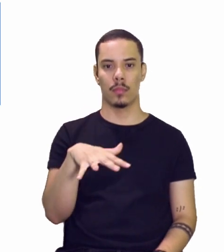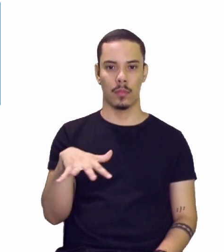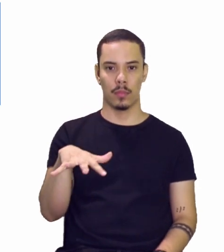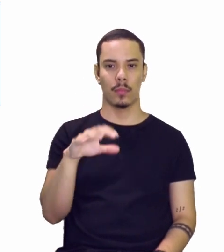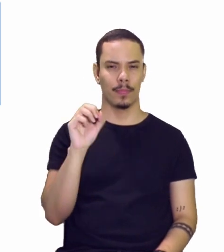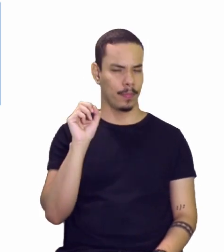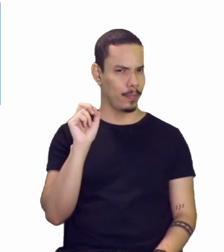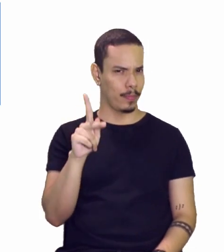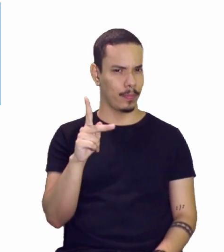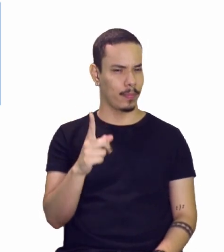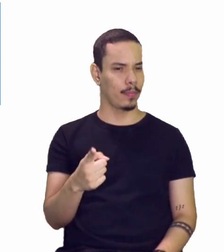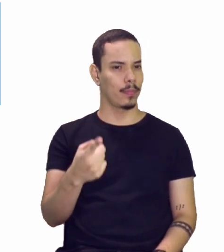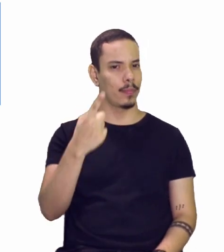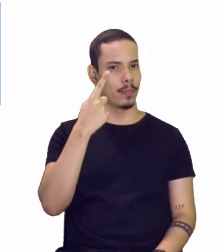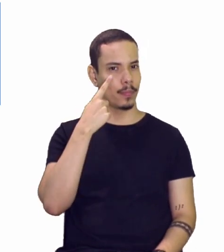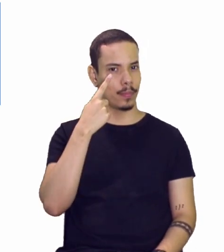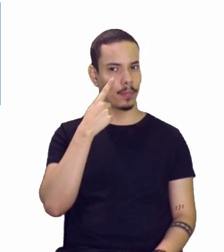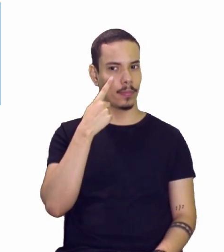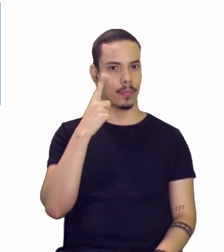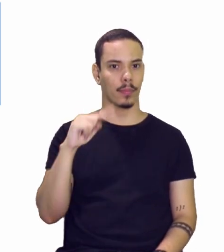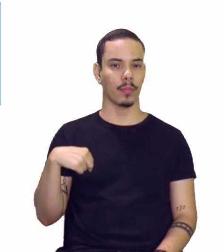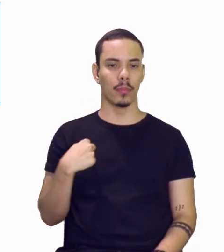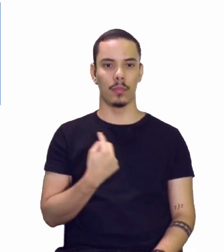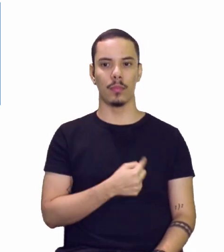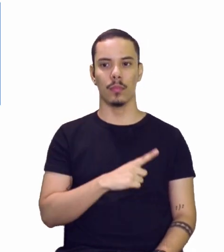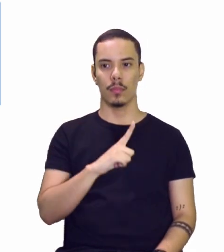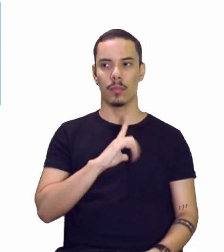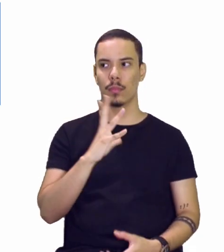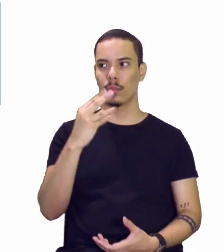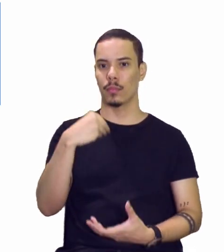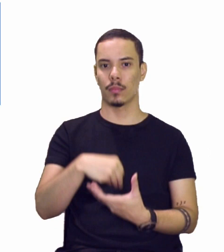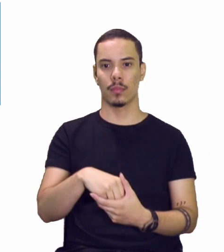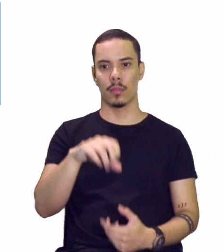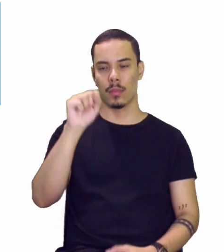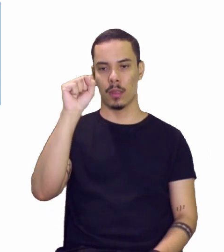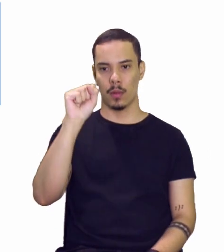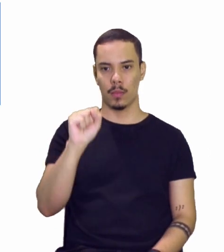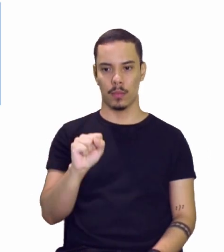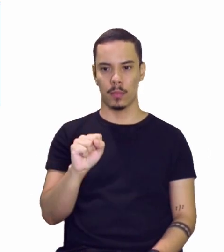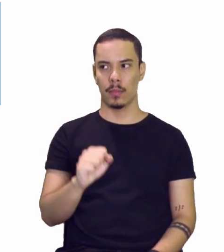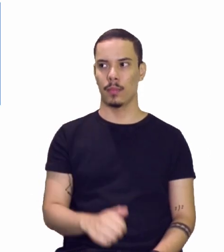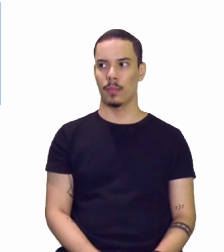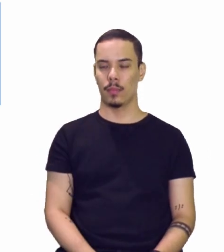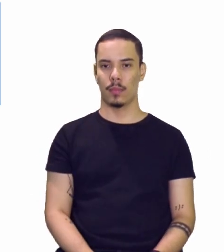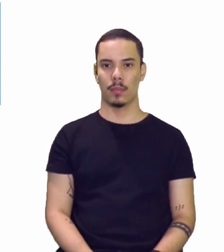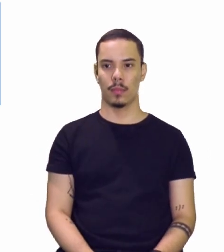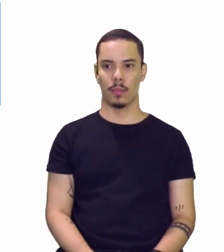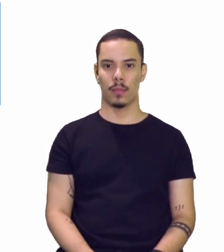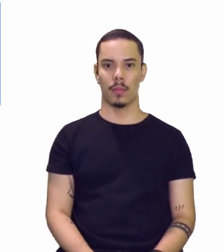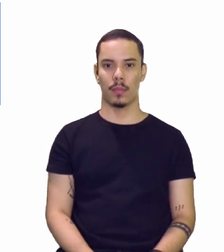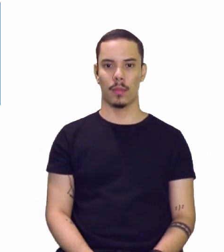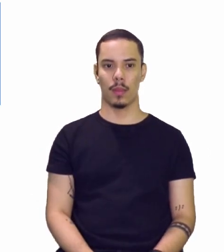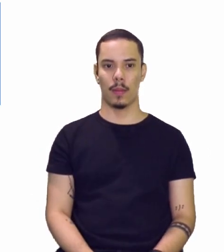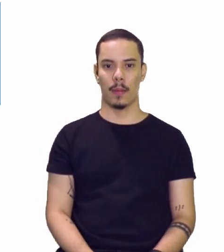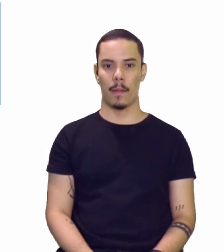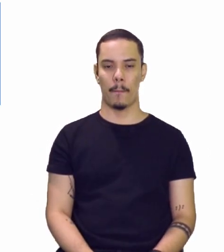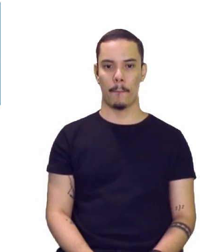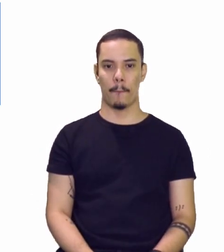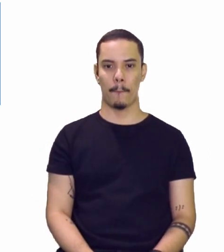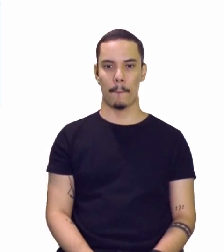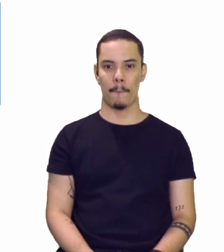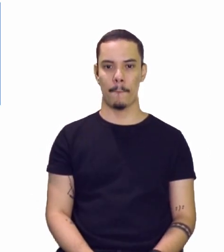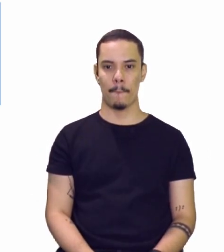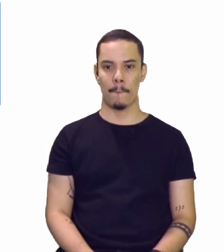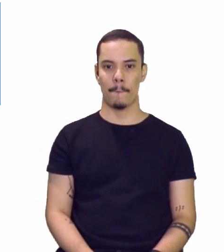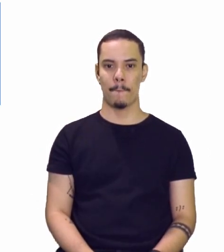ok? Vejam que nós estamos situados ao sul da linha do Equador, na região norte do Brasil,